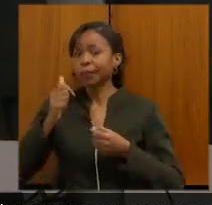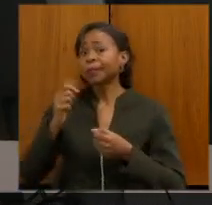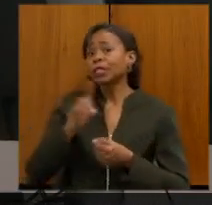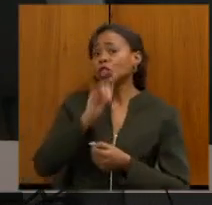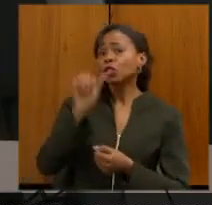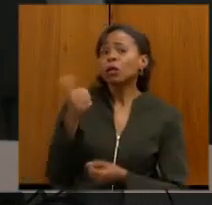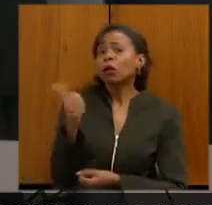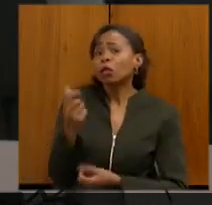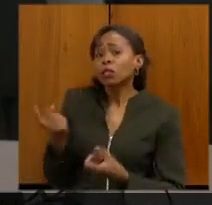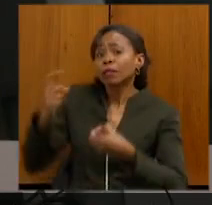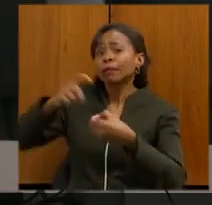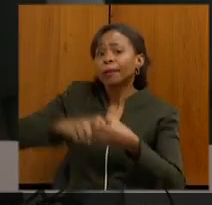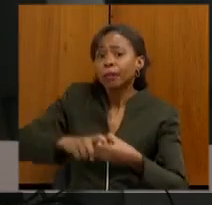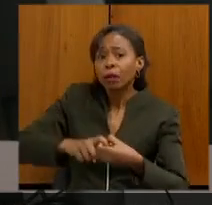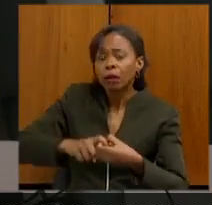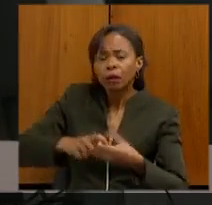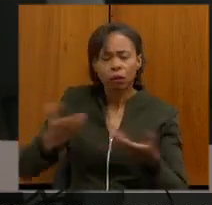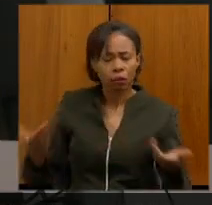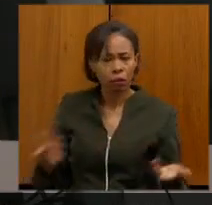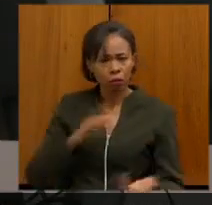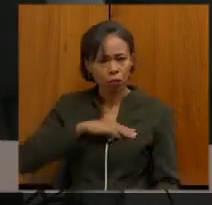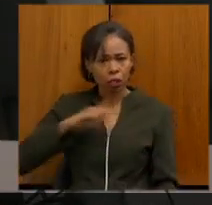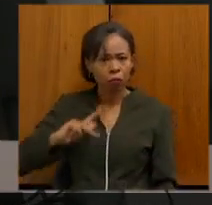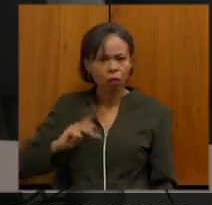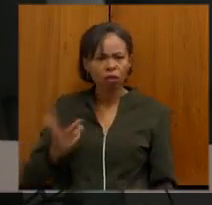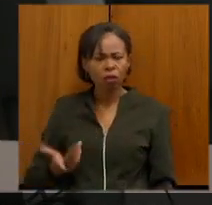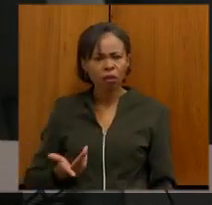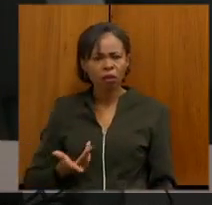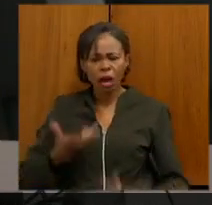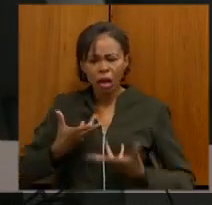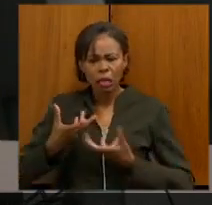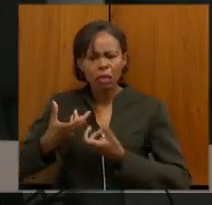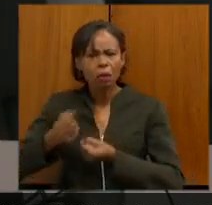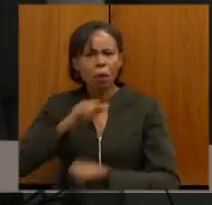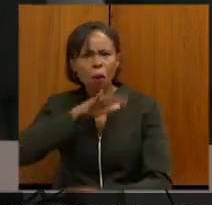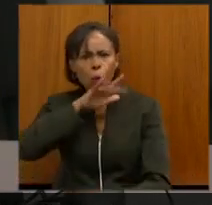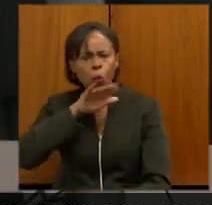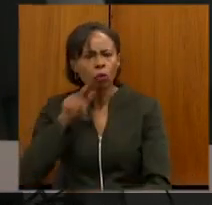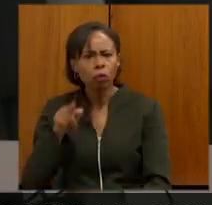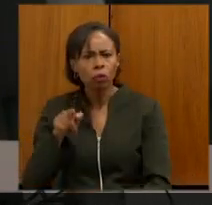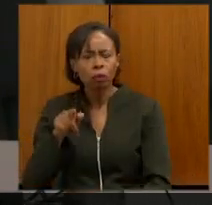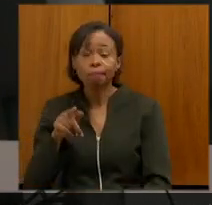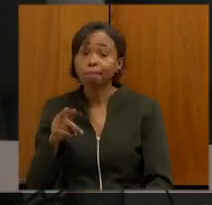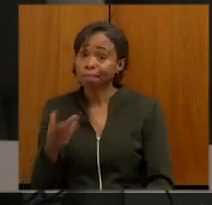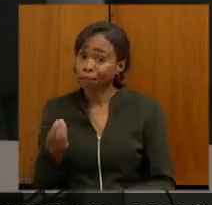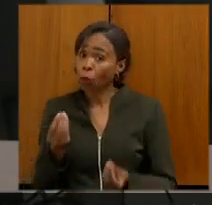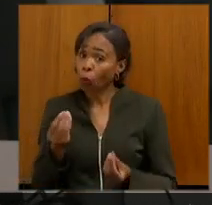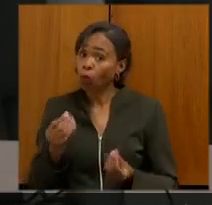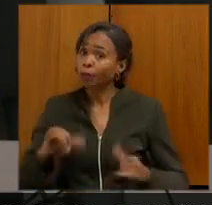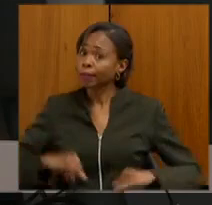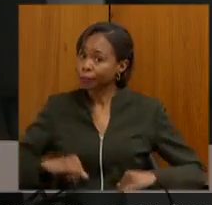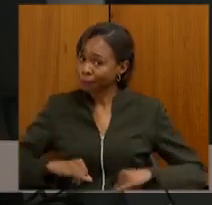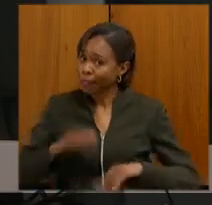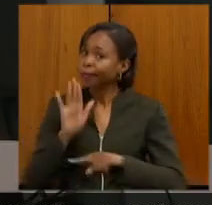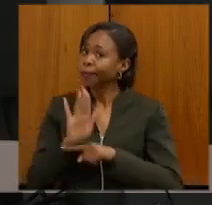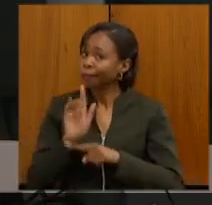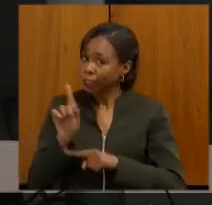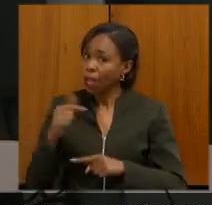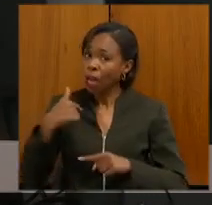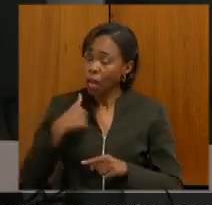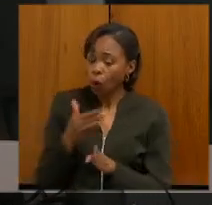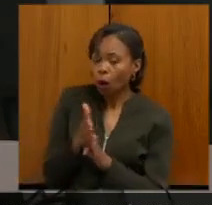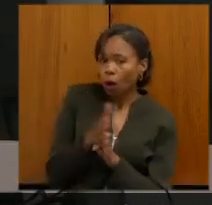voltamos lá vamos extremamente mal recebidos Vocês estão entendendo como é que vai tinha sofrendo eu moro na beira da linha e a rede